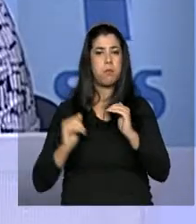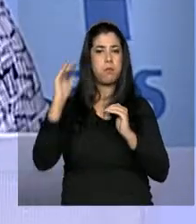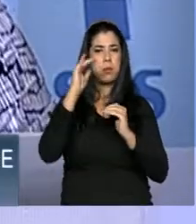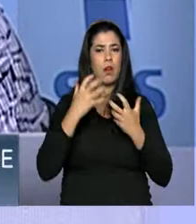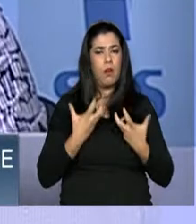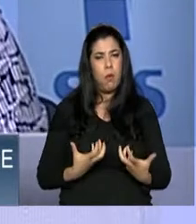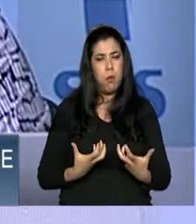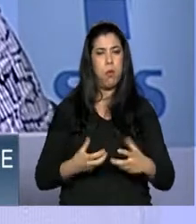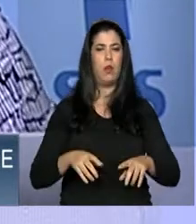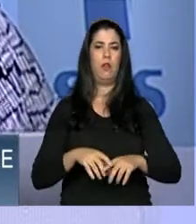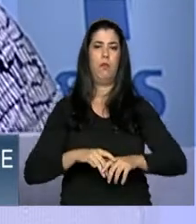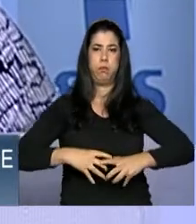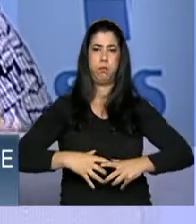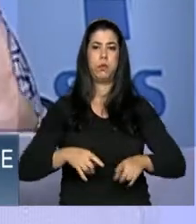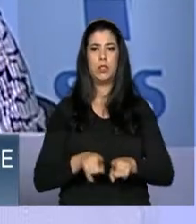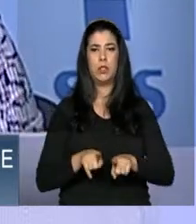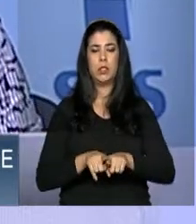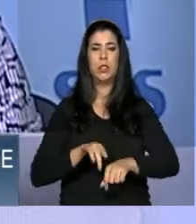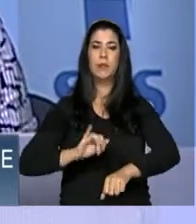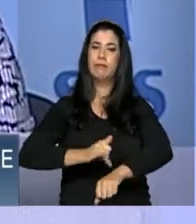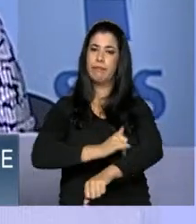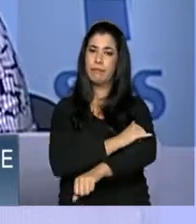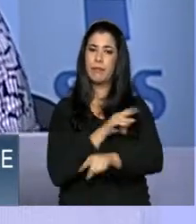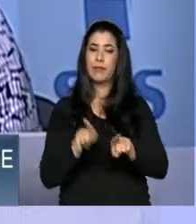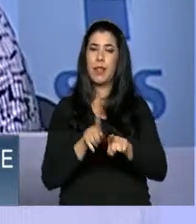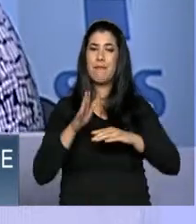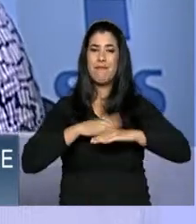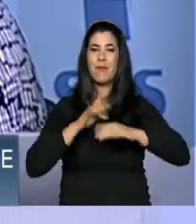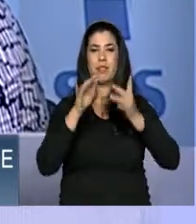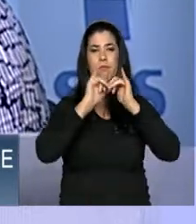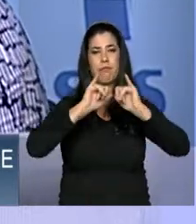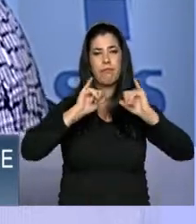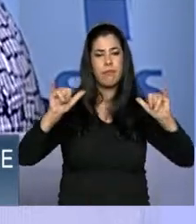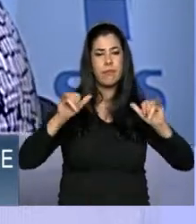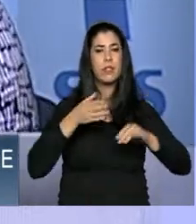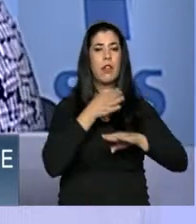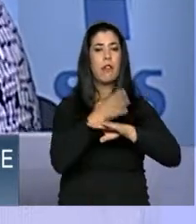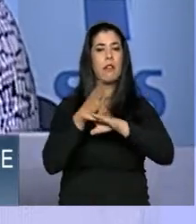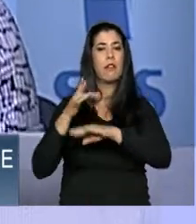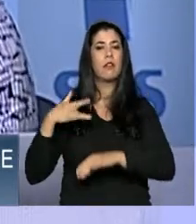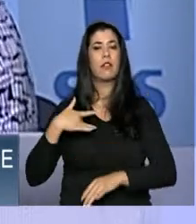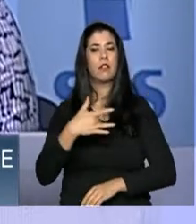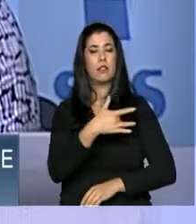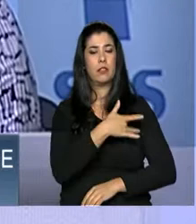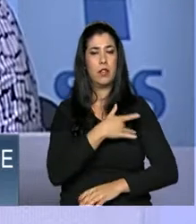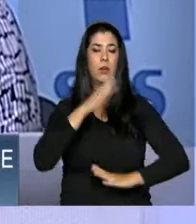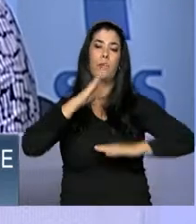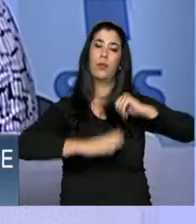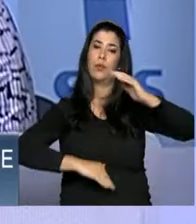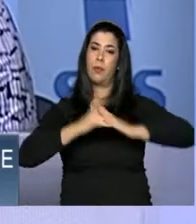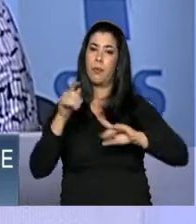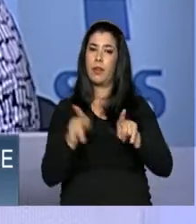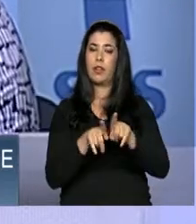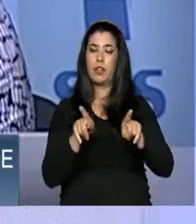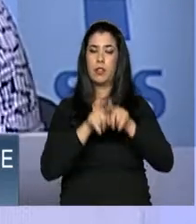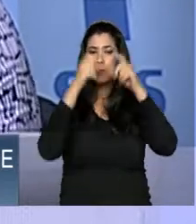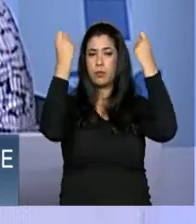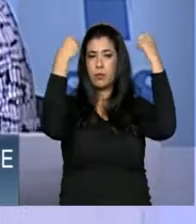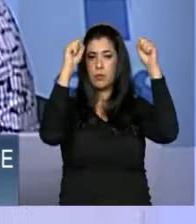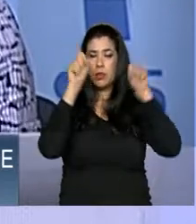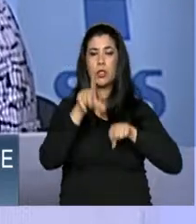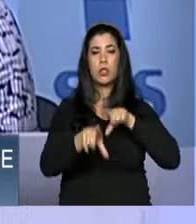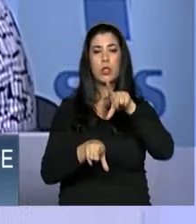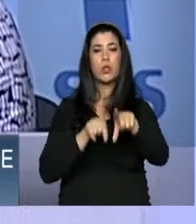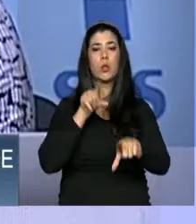tem mais informação, mais acesso à alimentação saudável, mais prática de atividade física, né,